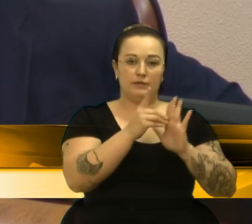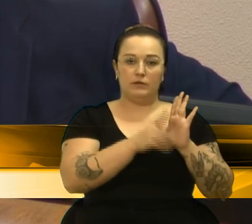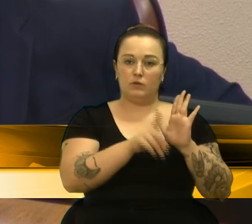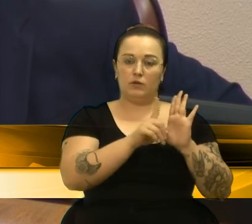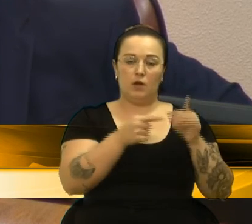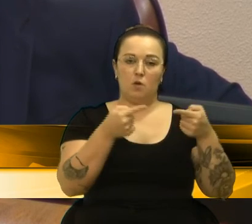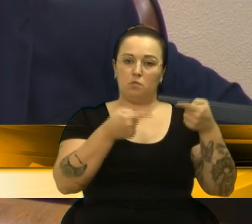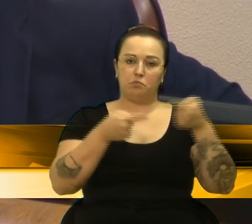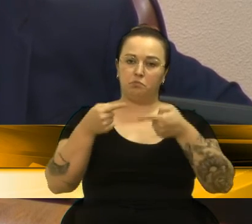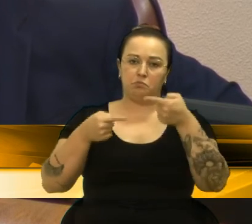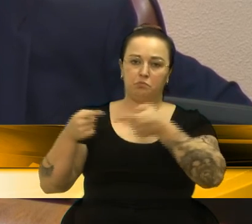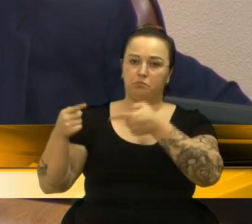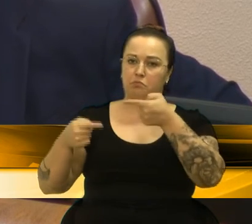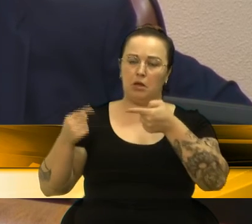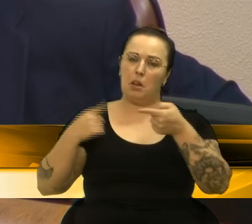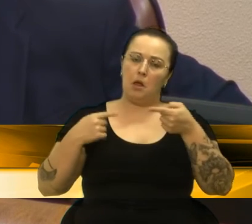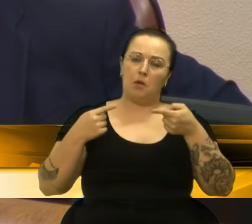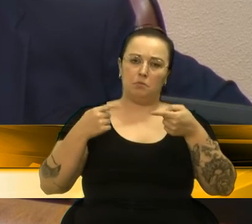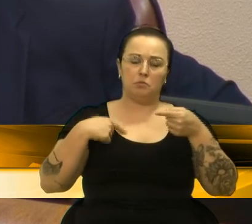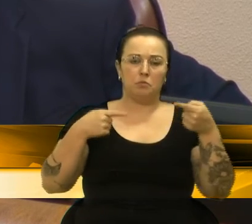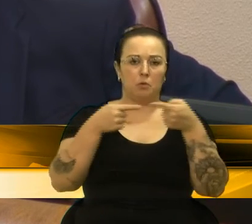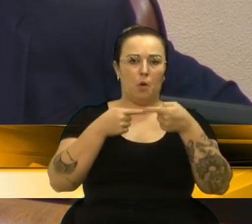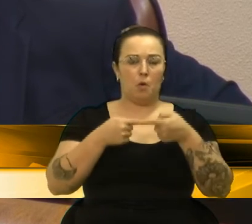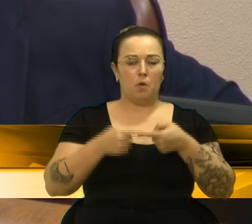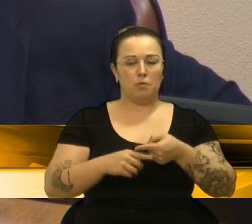com o Código de Posturas do Município, Lei Complementar número